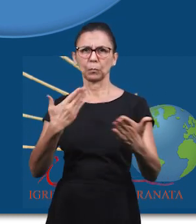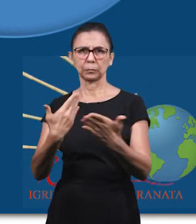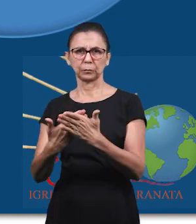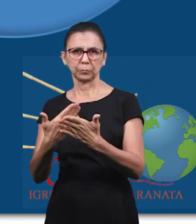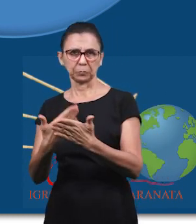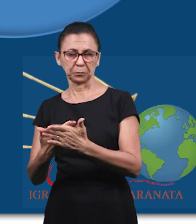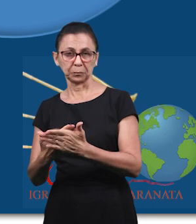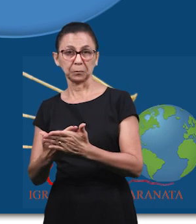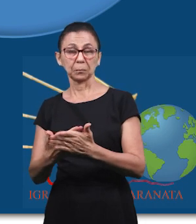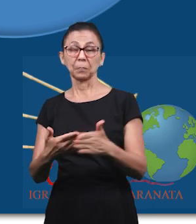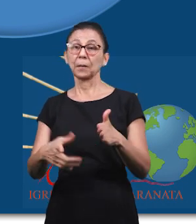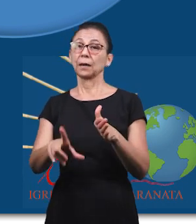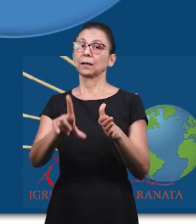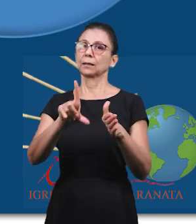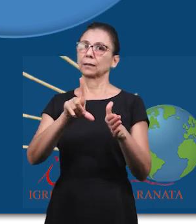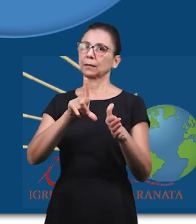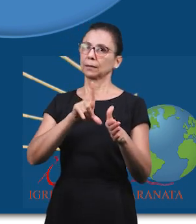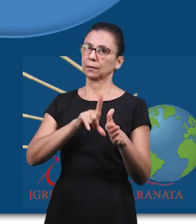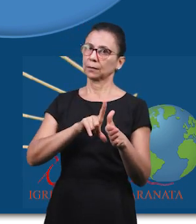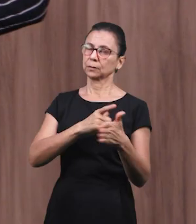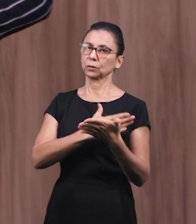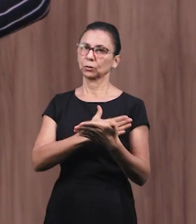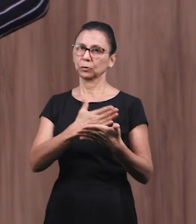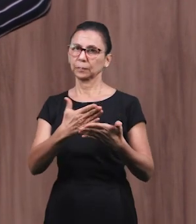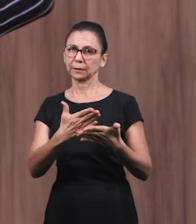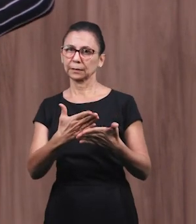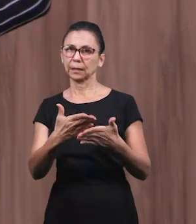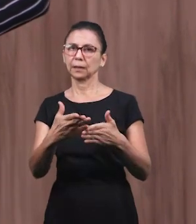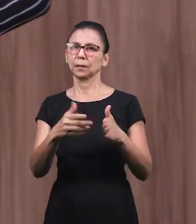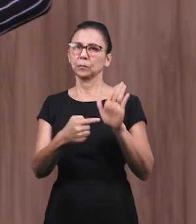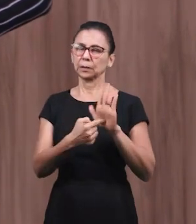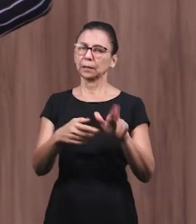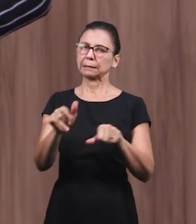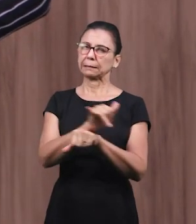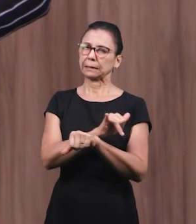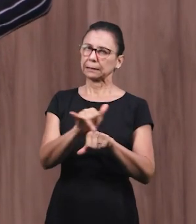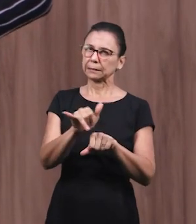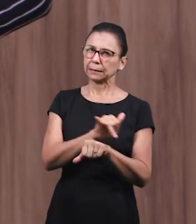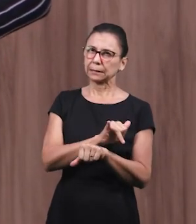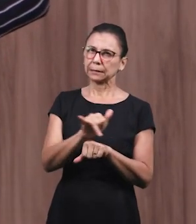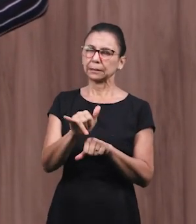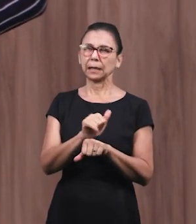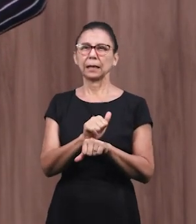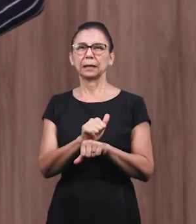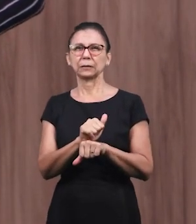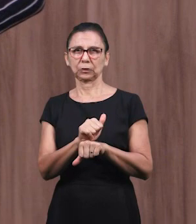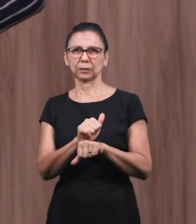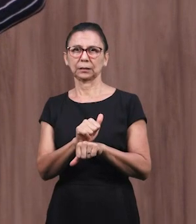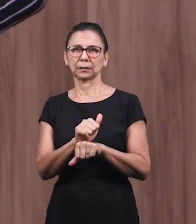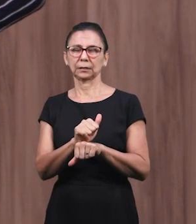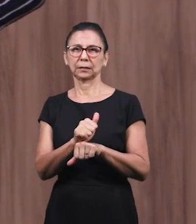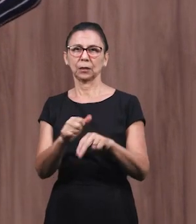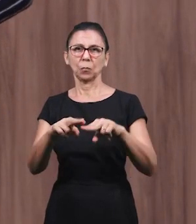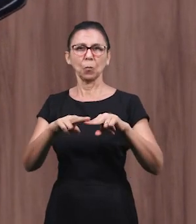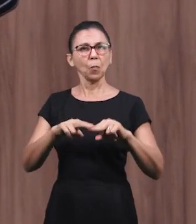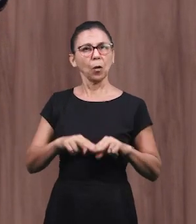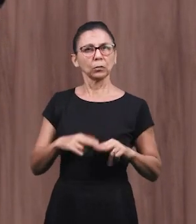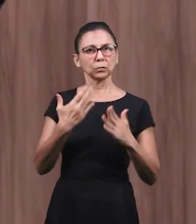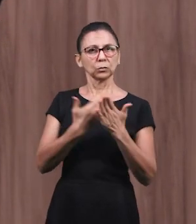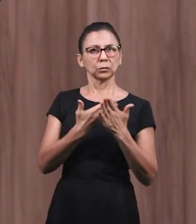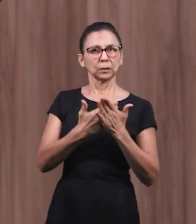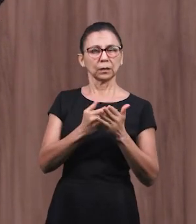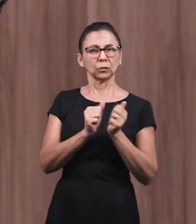os estudos. Mas antes de discutir estratégias para organizar os modos de estudar com nossas